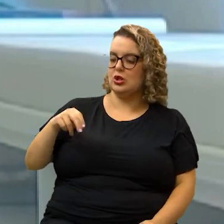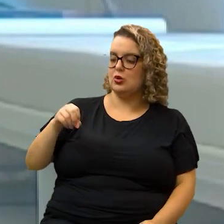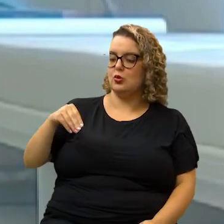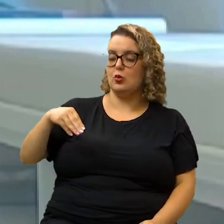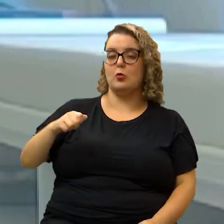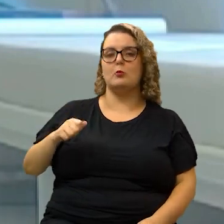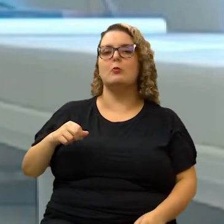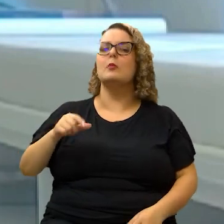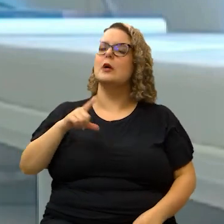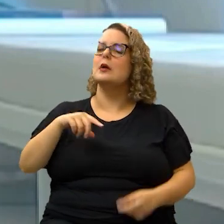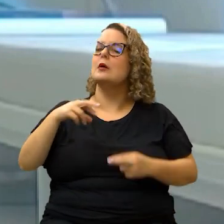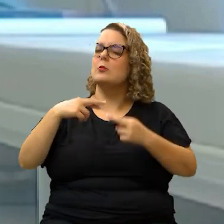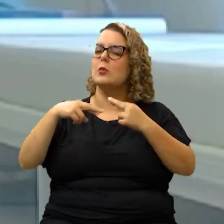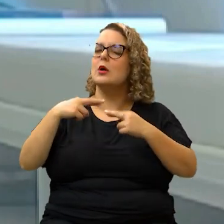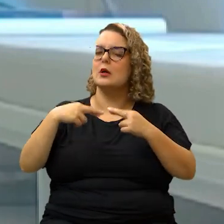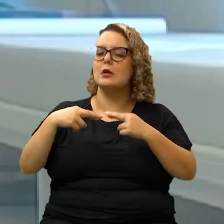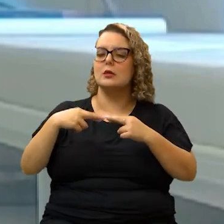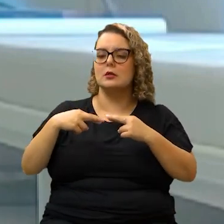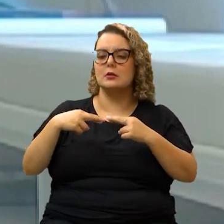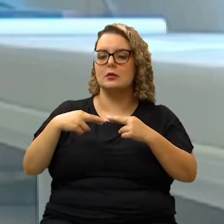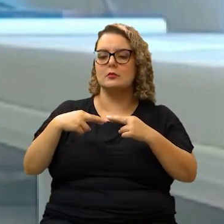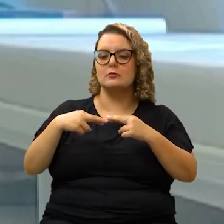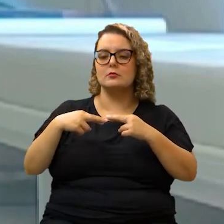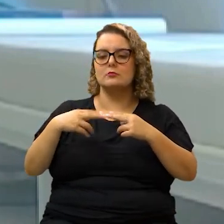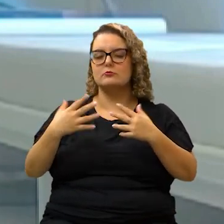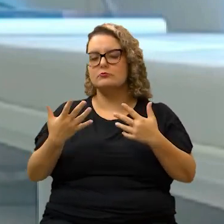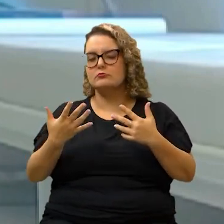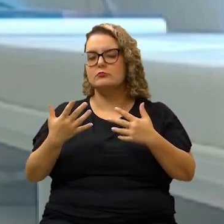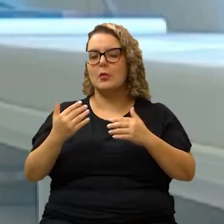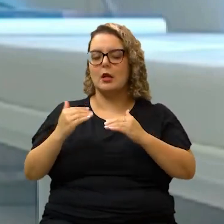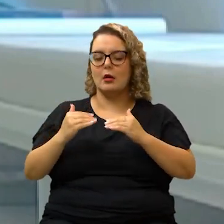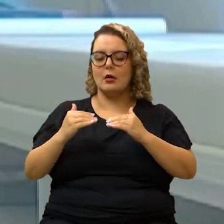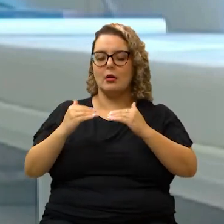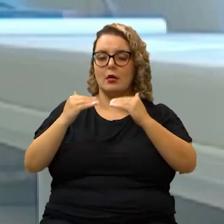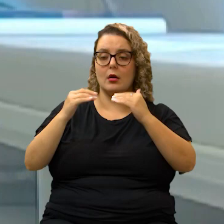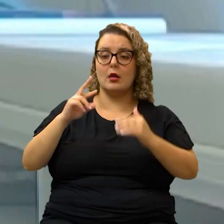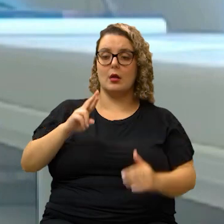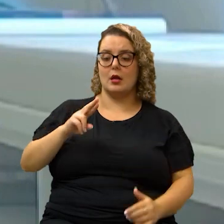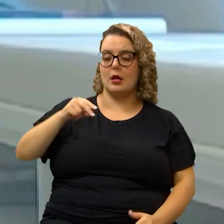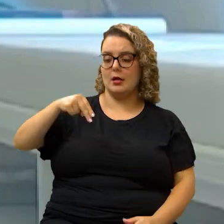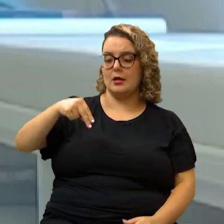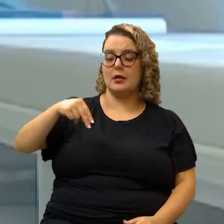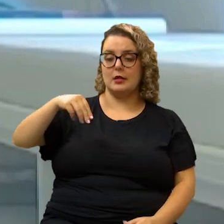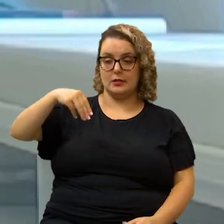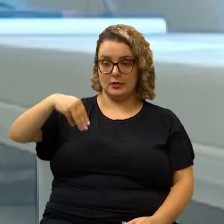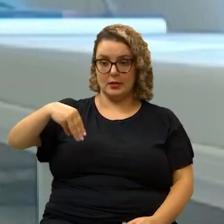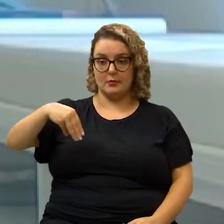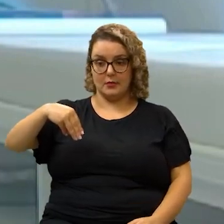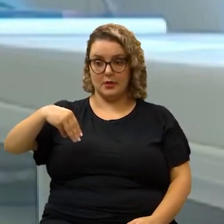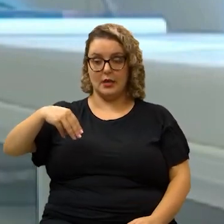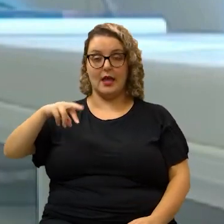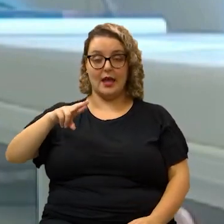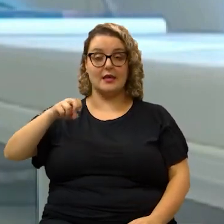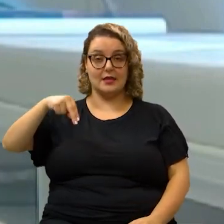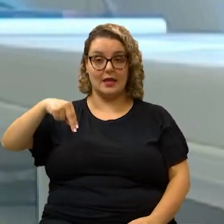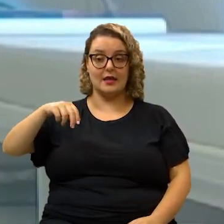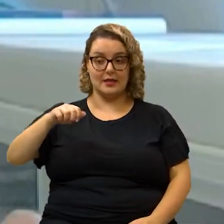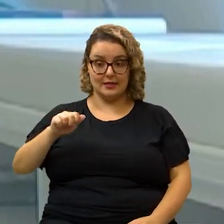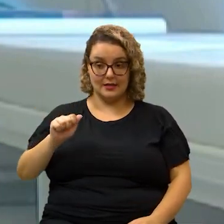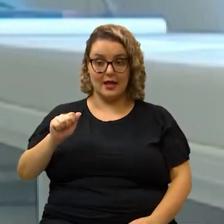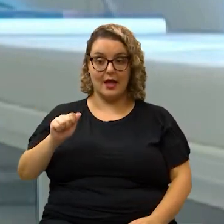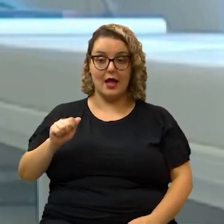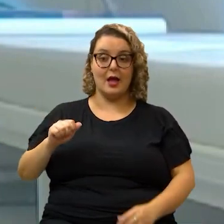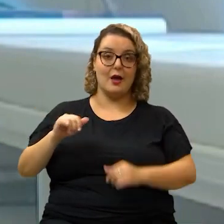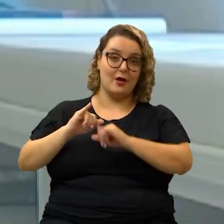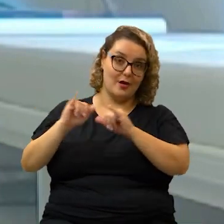há uma ligaçãozinha ali, numa perninha lá, que é levado por RNA mensageiro, que a gente já ouviu tanto agora da